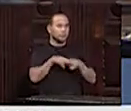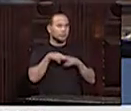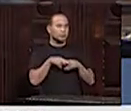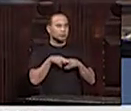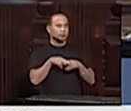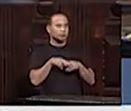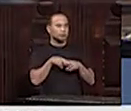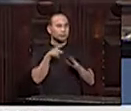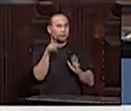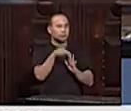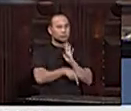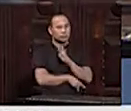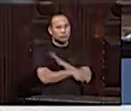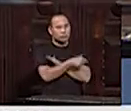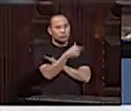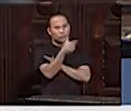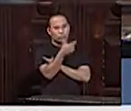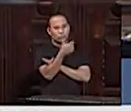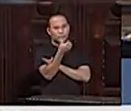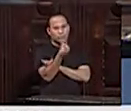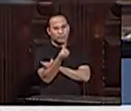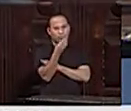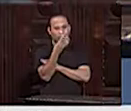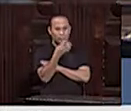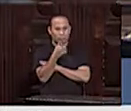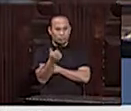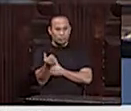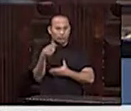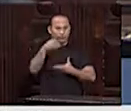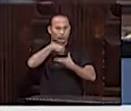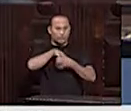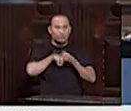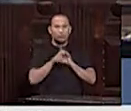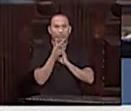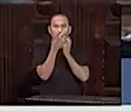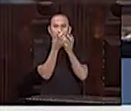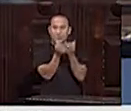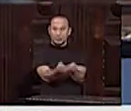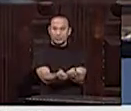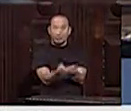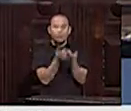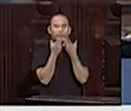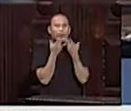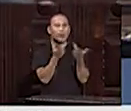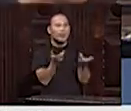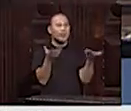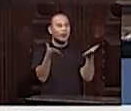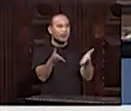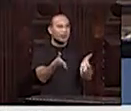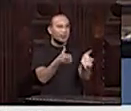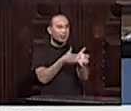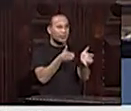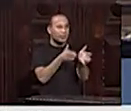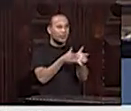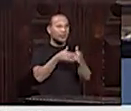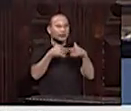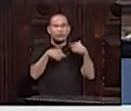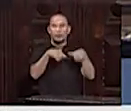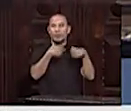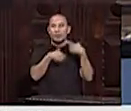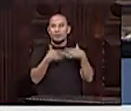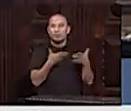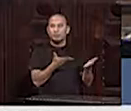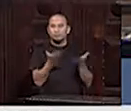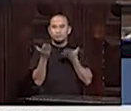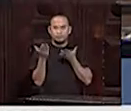projeto 2641 seja votado e sancionado. Então, eu queria dizer aqui, em homenagem aos companheiros que estão ali na tribuna.